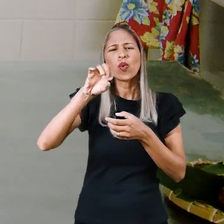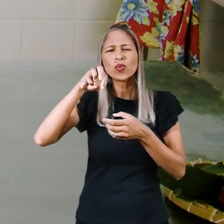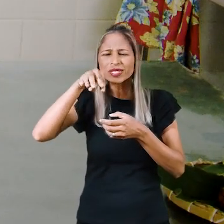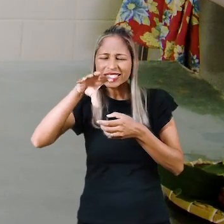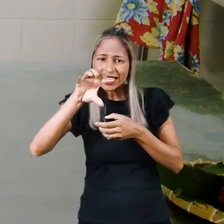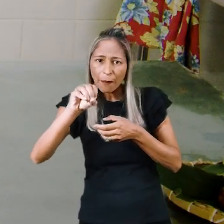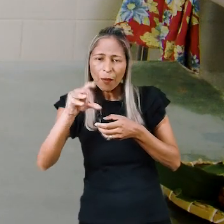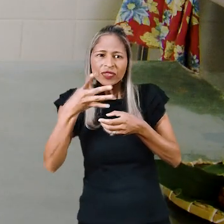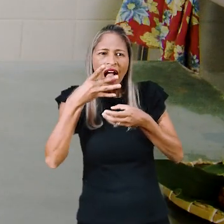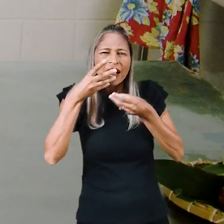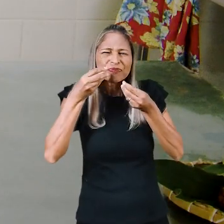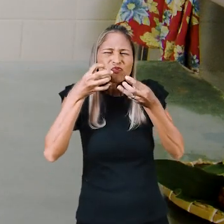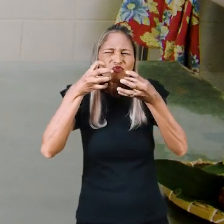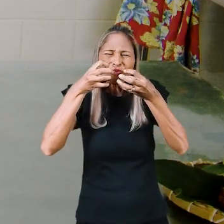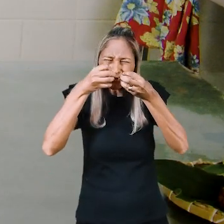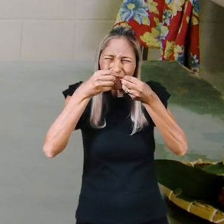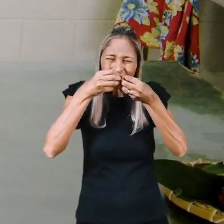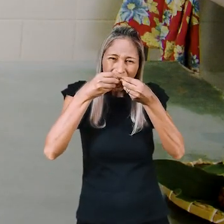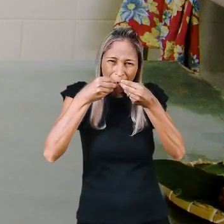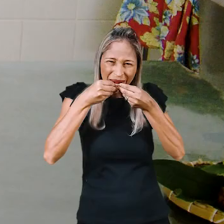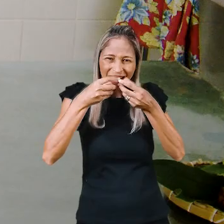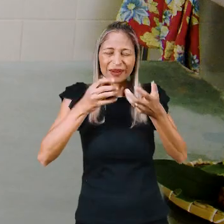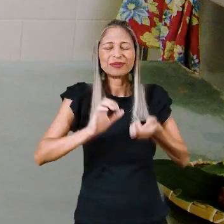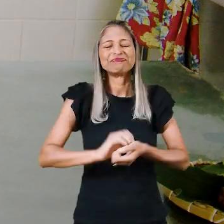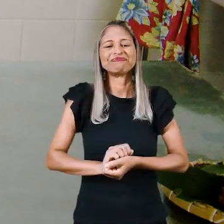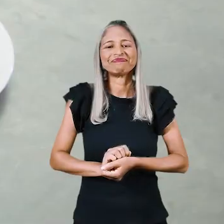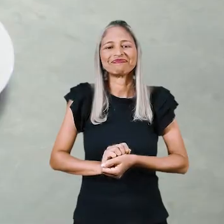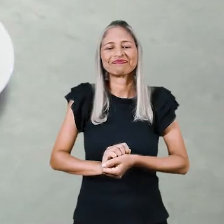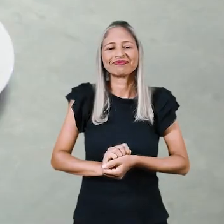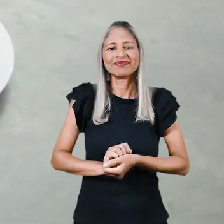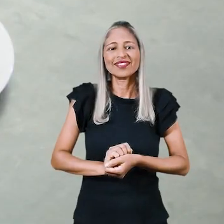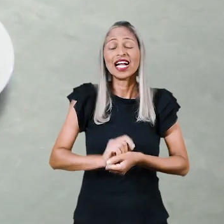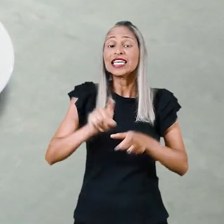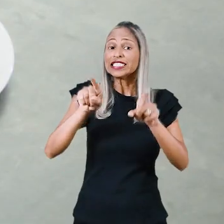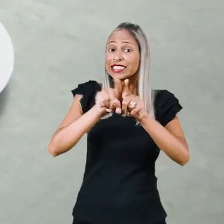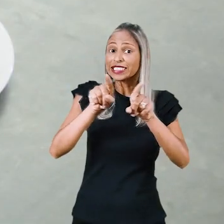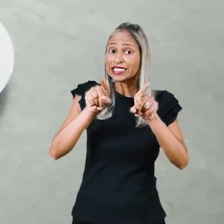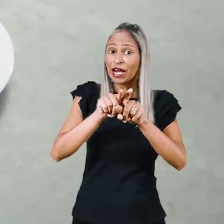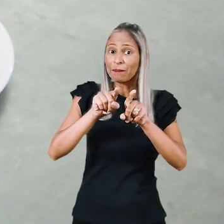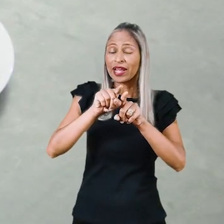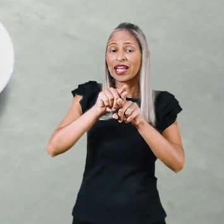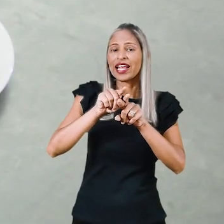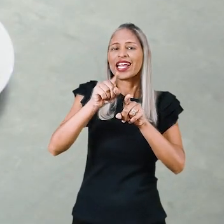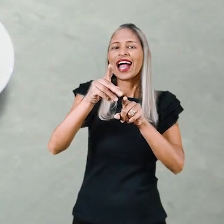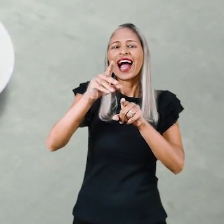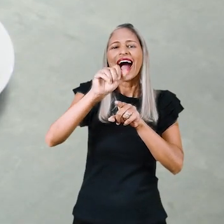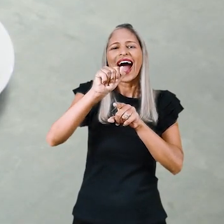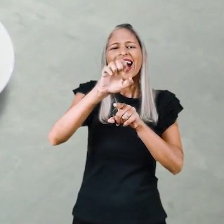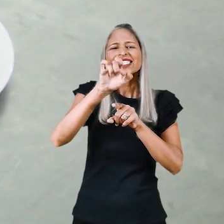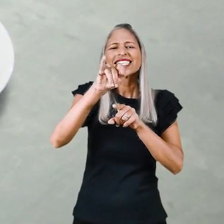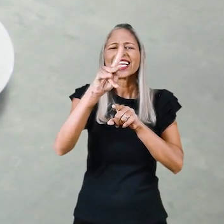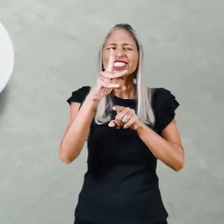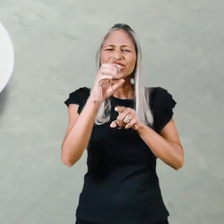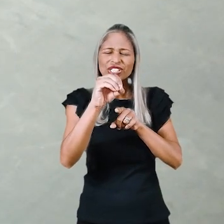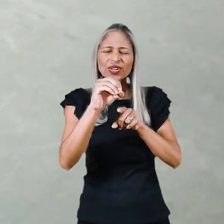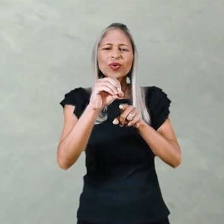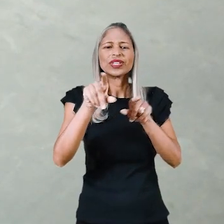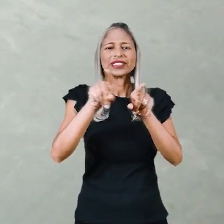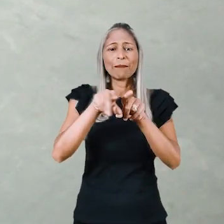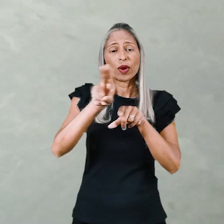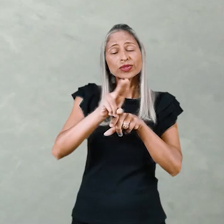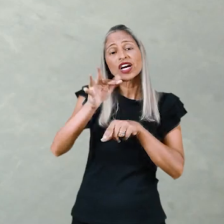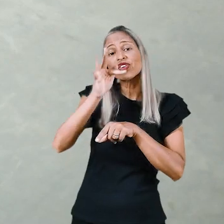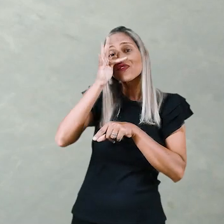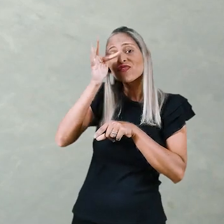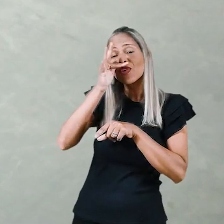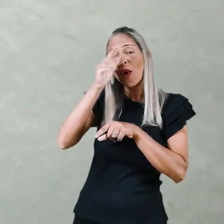no paladar ele tem um toque mais amargo. Eu fiz também um pesto de azedinha. E estou usando aqui